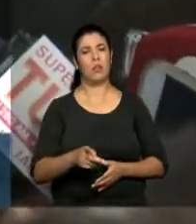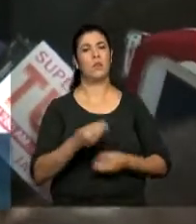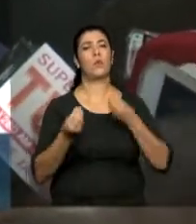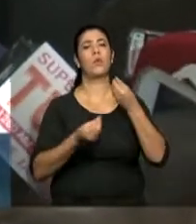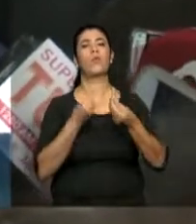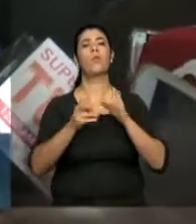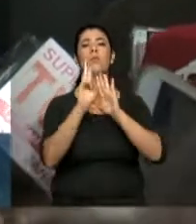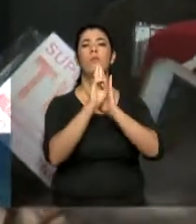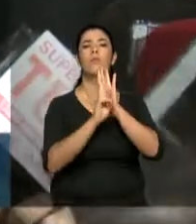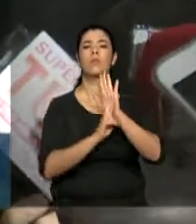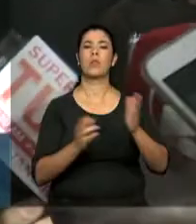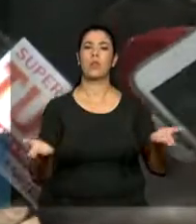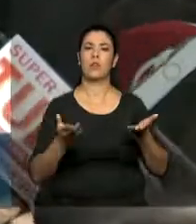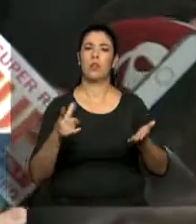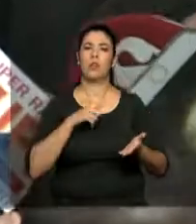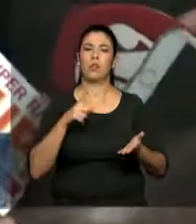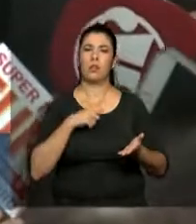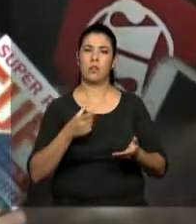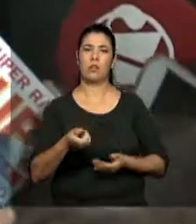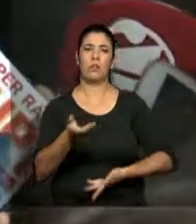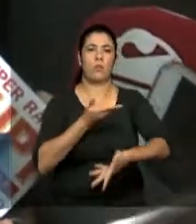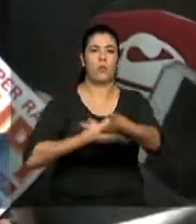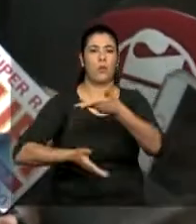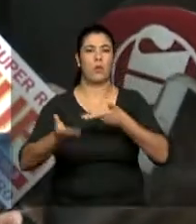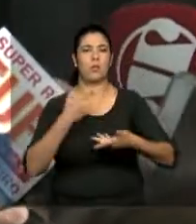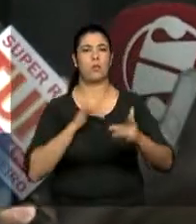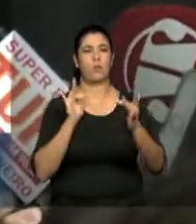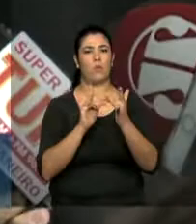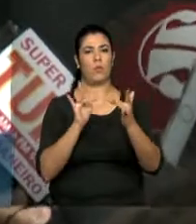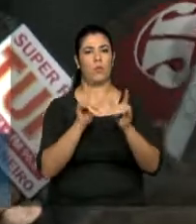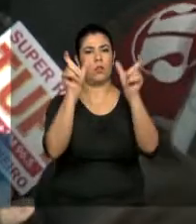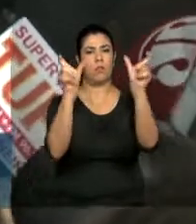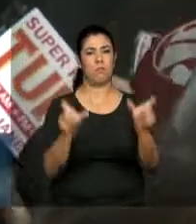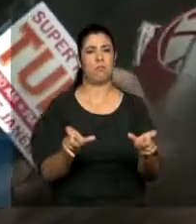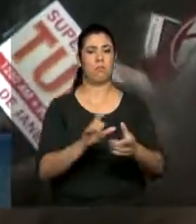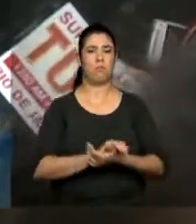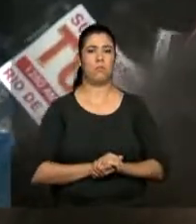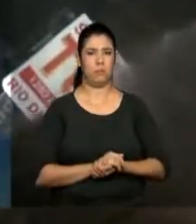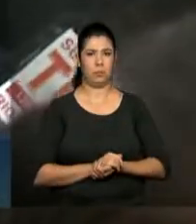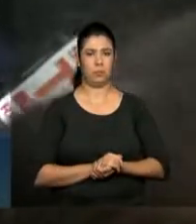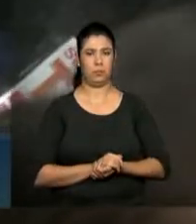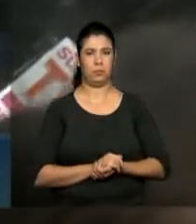pela qual nós nos relacionaremos com o cidadão.